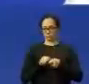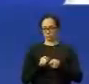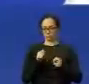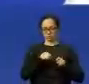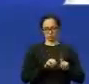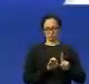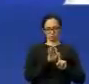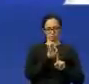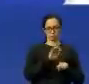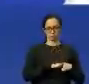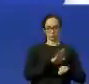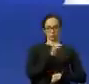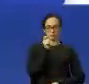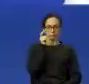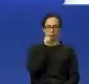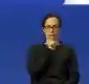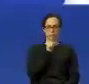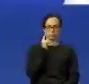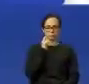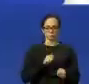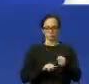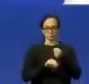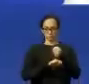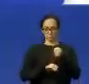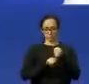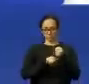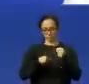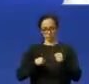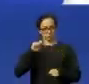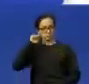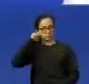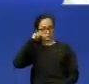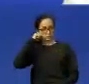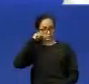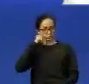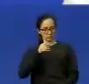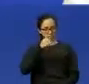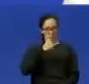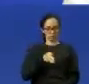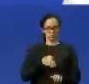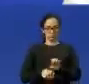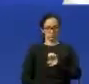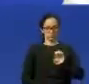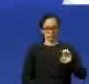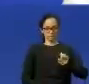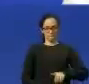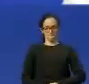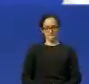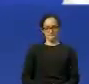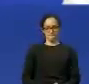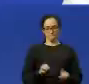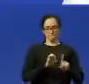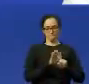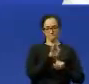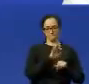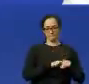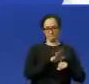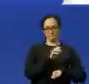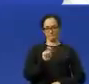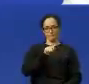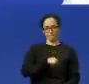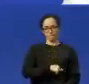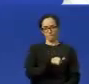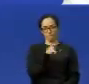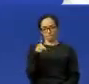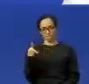temperatura mínima é indicada pelo nível inferior do filete preto da coluna esquerda. A temperatura máxima é indicada pelo